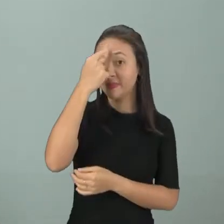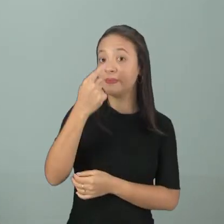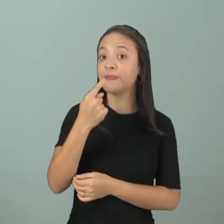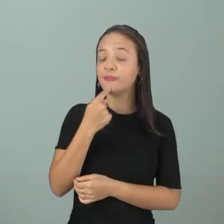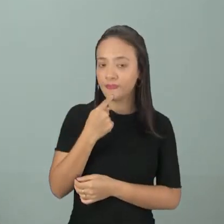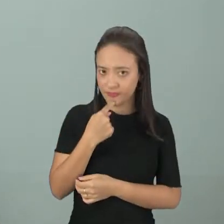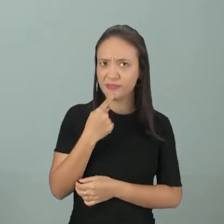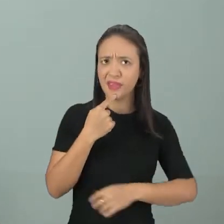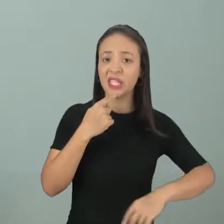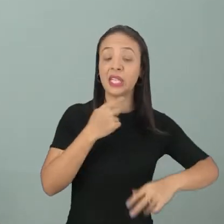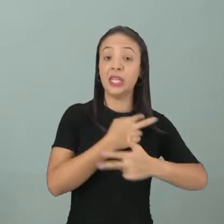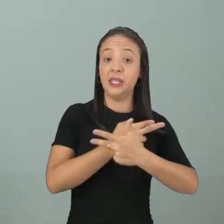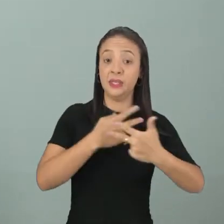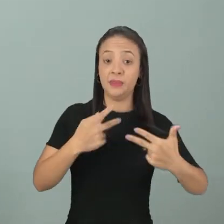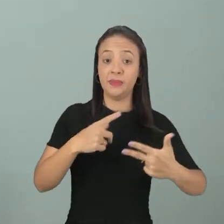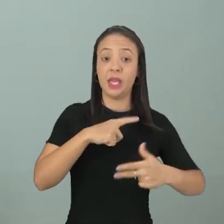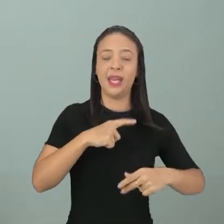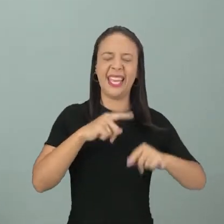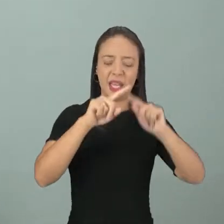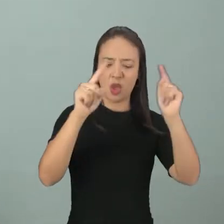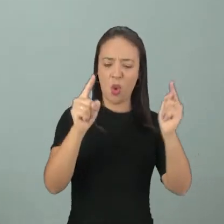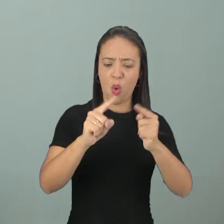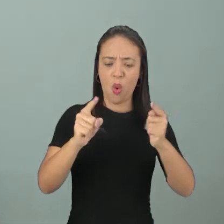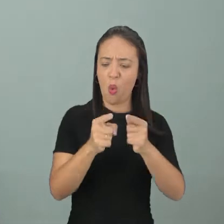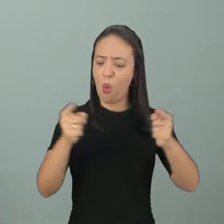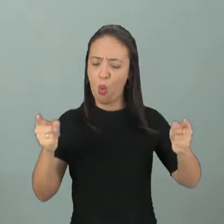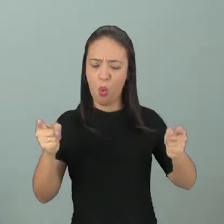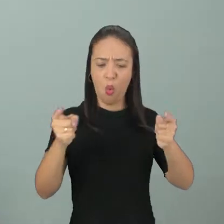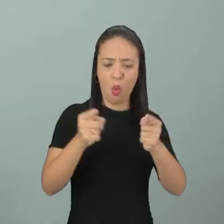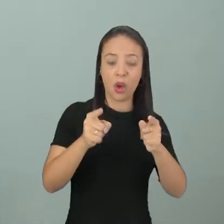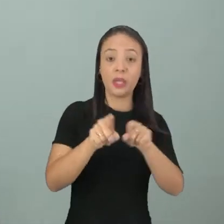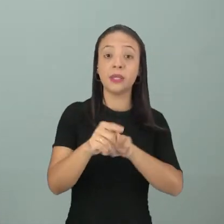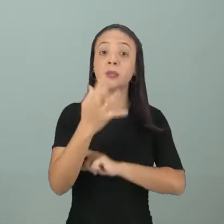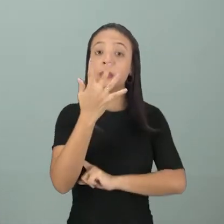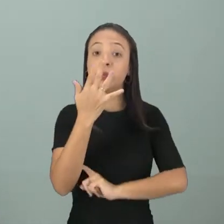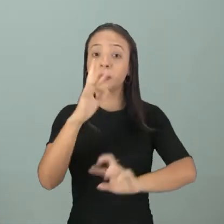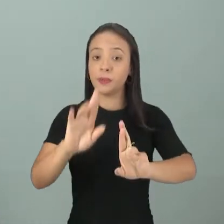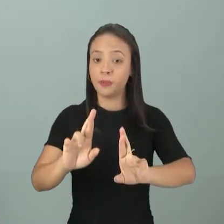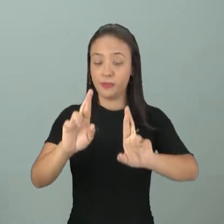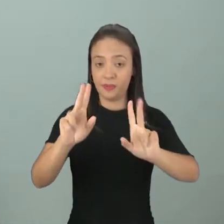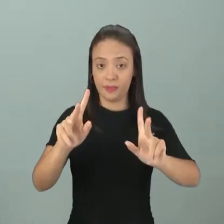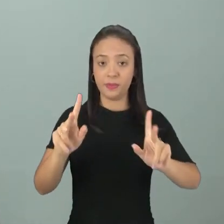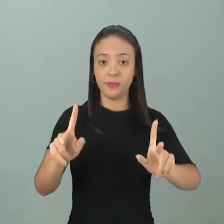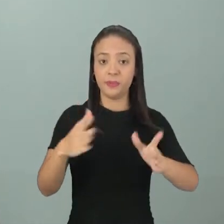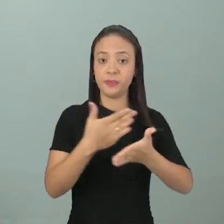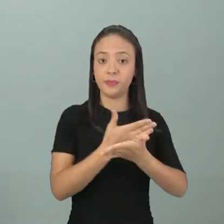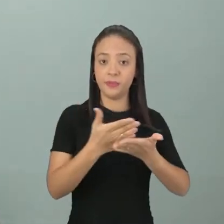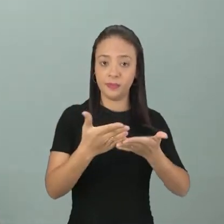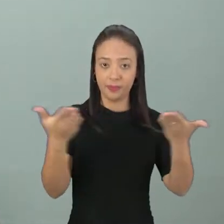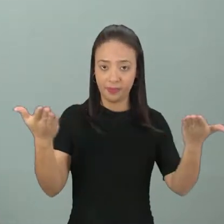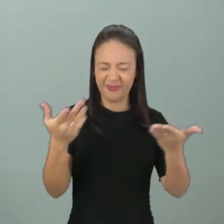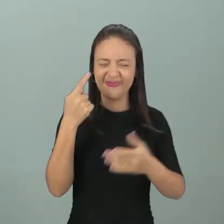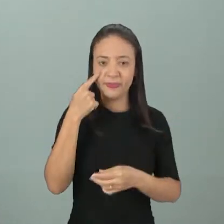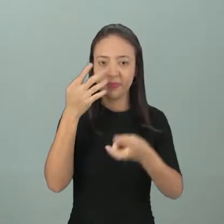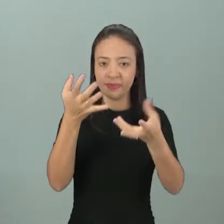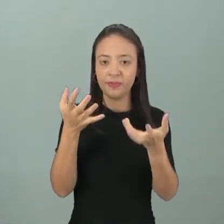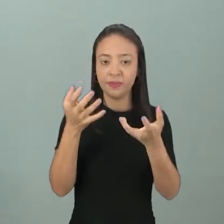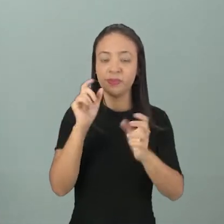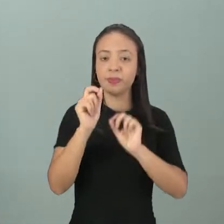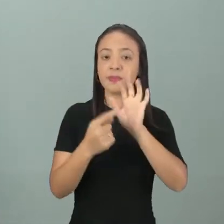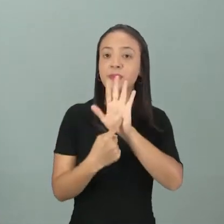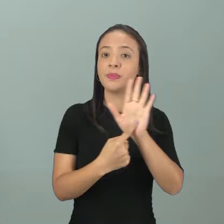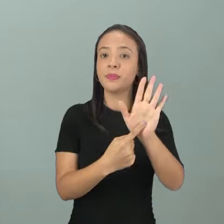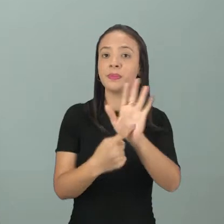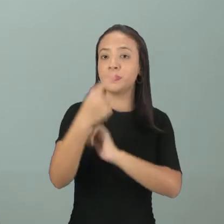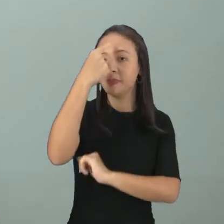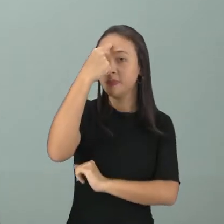Alguns objetos, eles possuem formas, tamanhos e cores diferentes. Para começar, eu quero mostrar para vocês